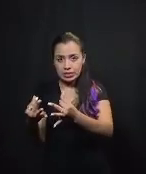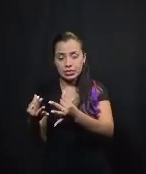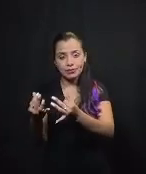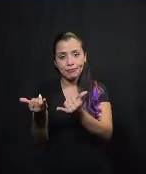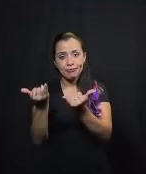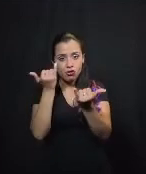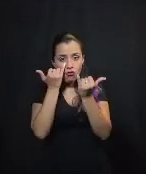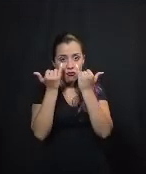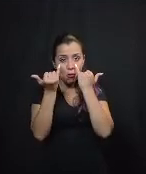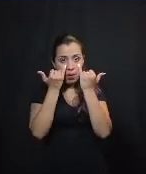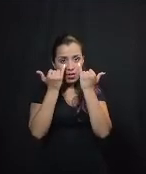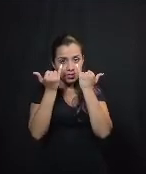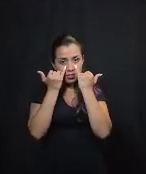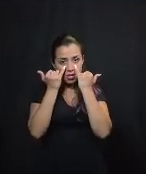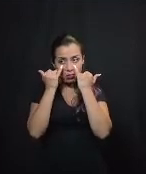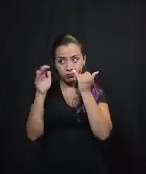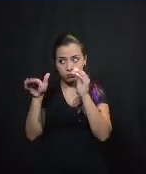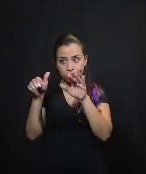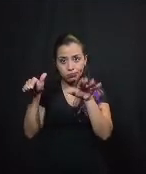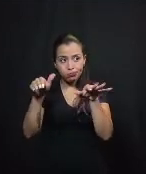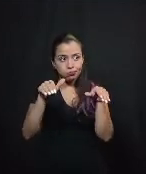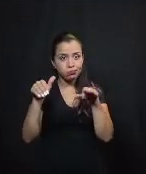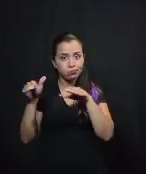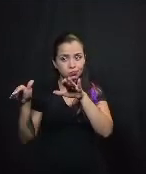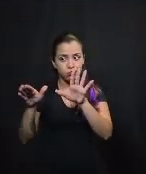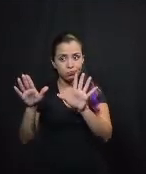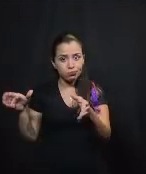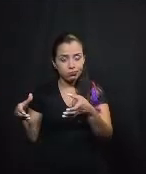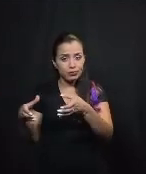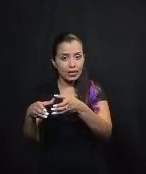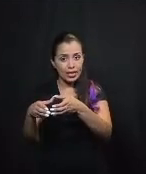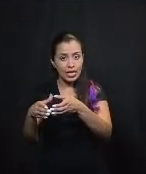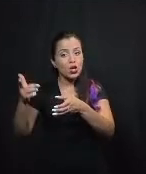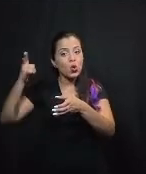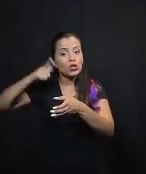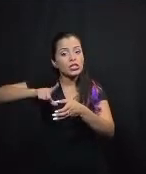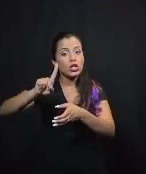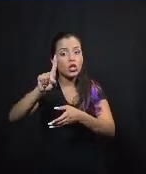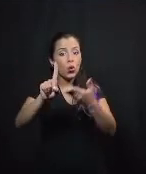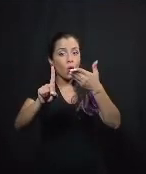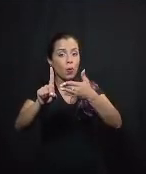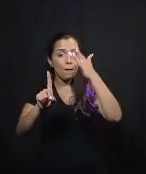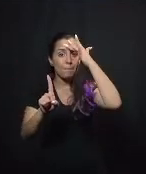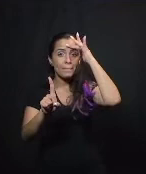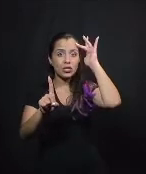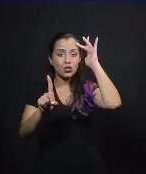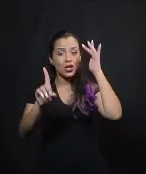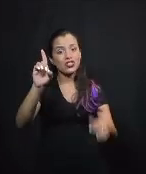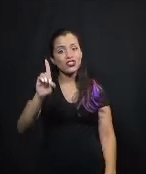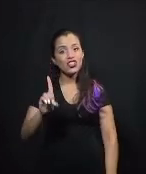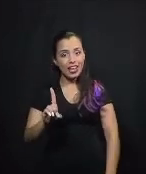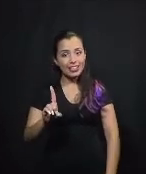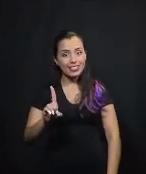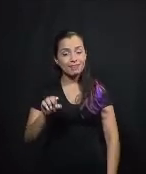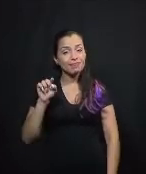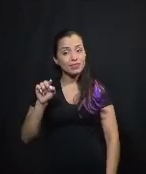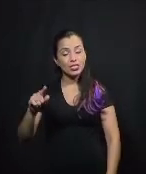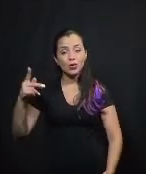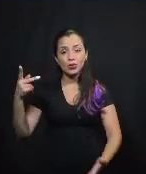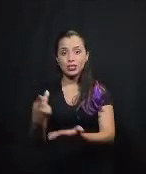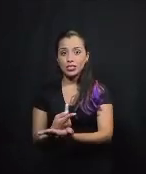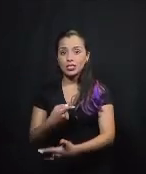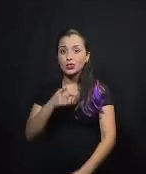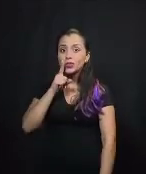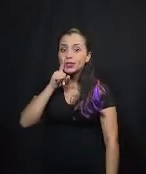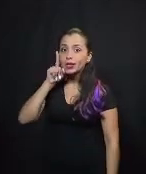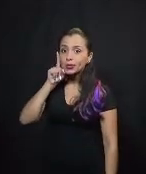resultassem na vitória de um candidato de extrema-direita. Isso aconteceu nos Estados Unidos, isso aconteceu